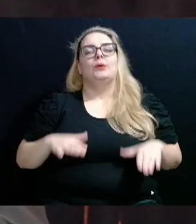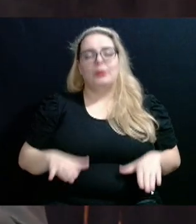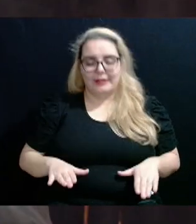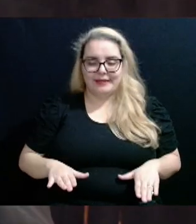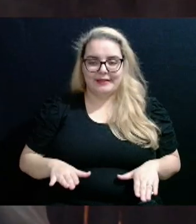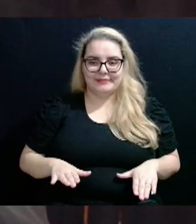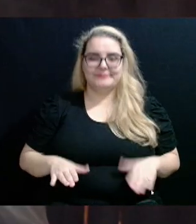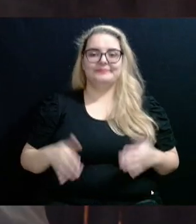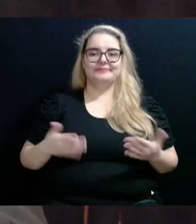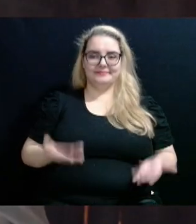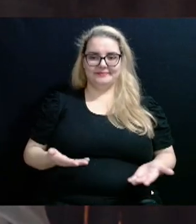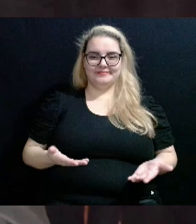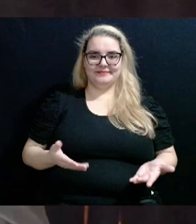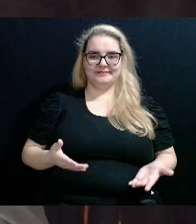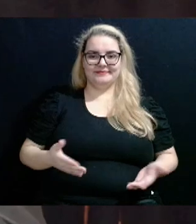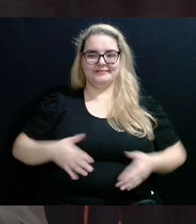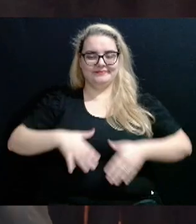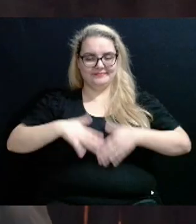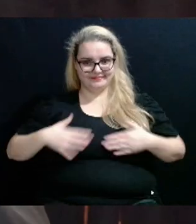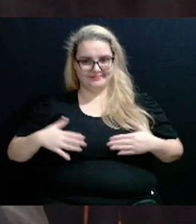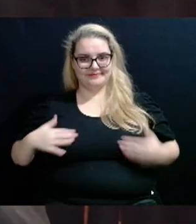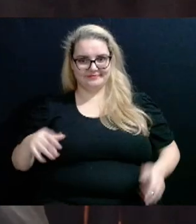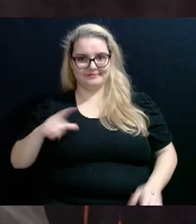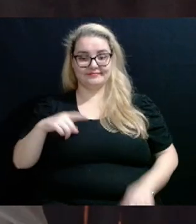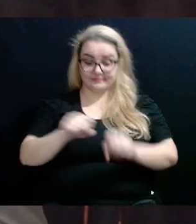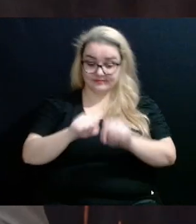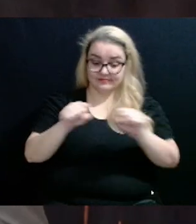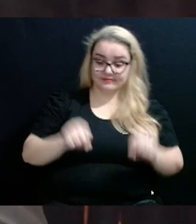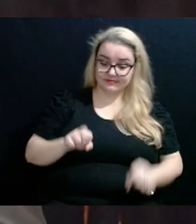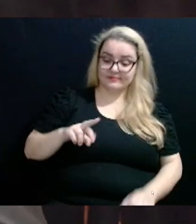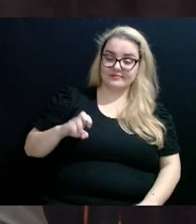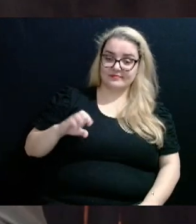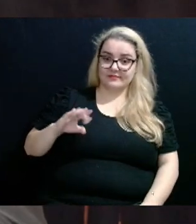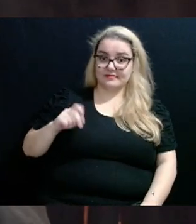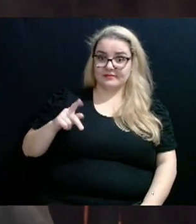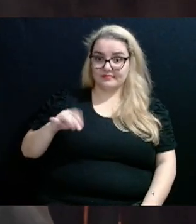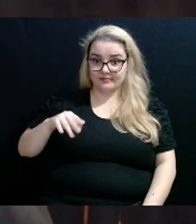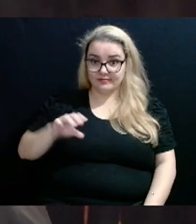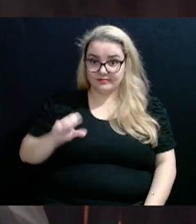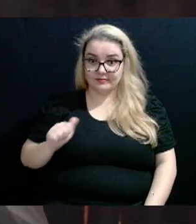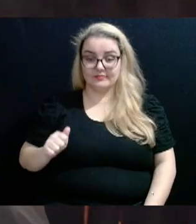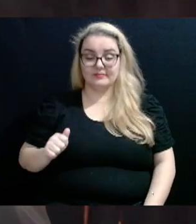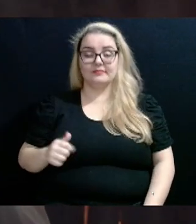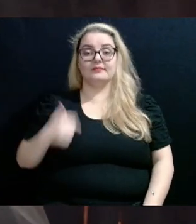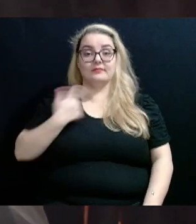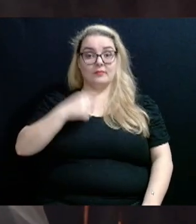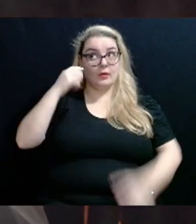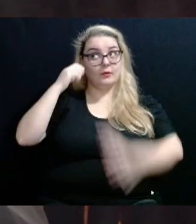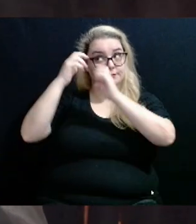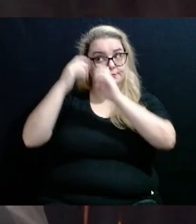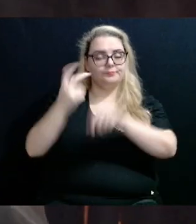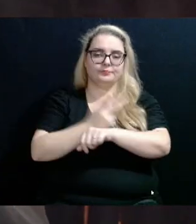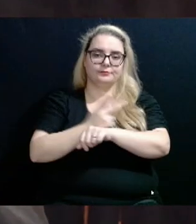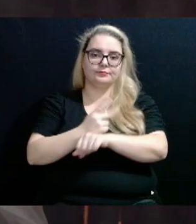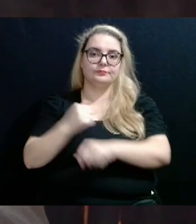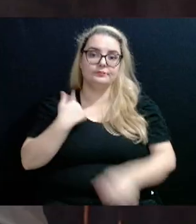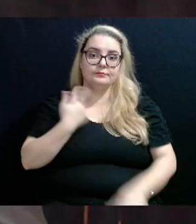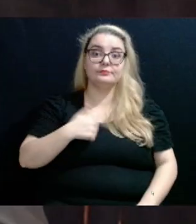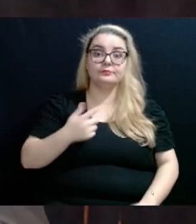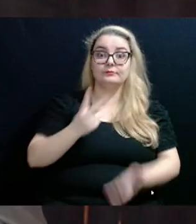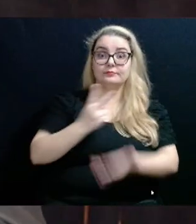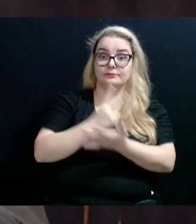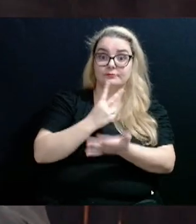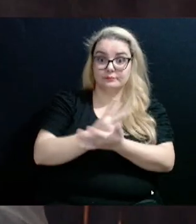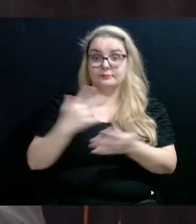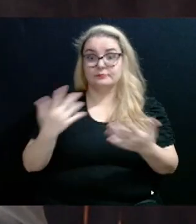relaxamento. Então esse sistema de recompensa, né, que o nosso cérebro busca, né, nós somos sempre assim formados nessa